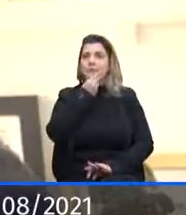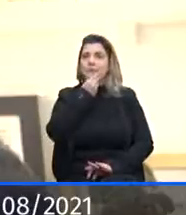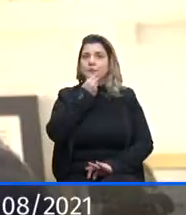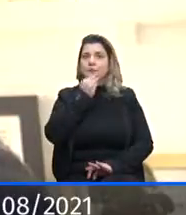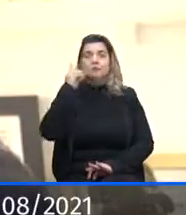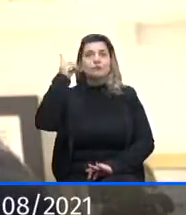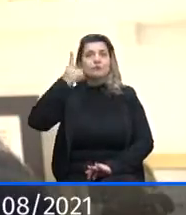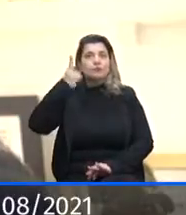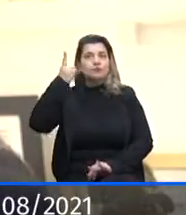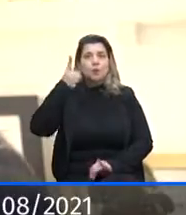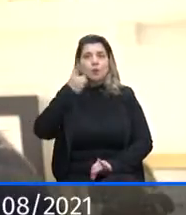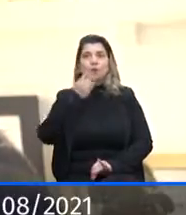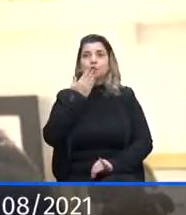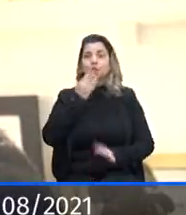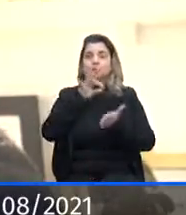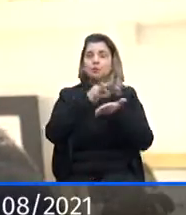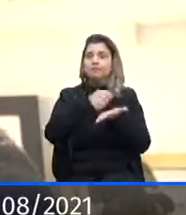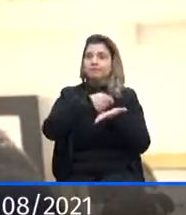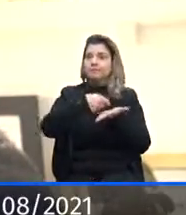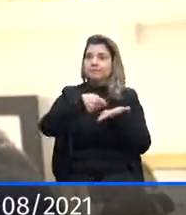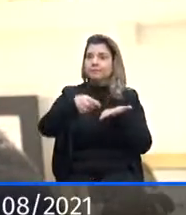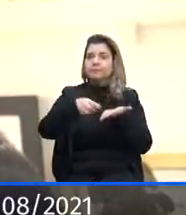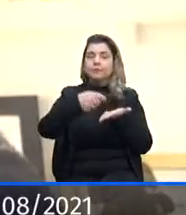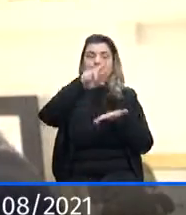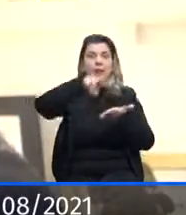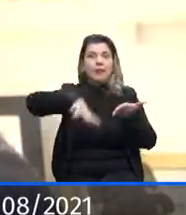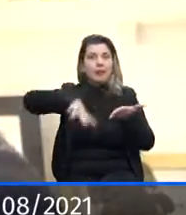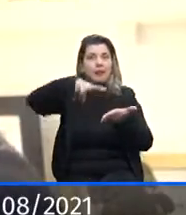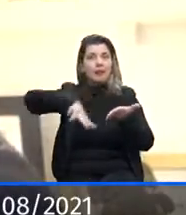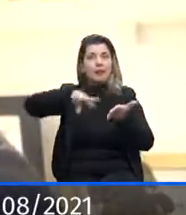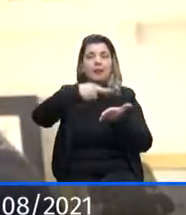retificá-la por escrito. Leitura do expediente.